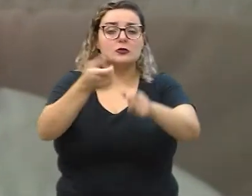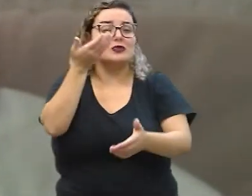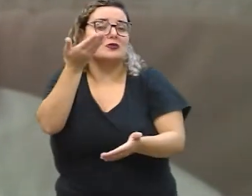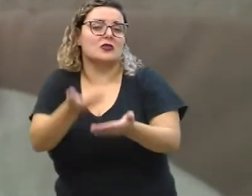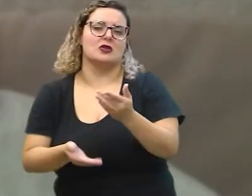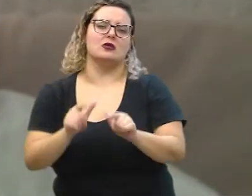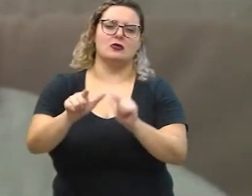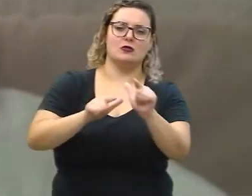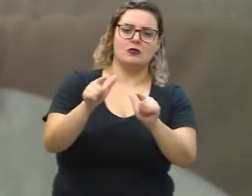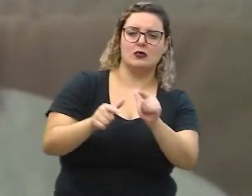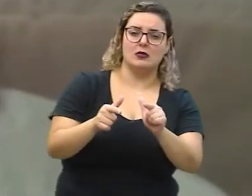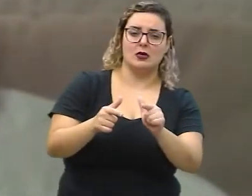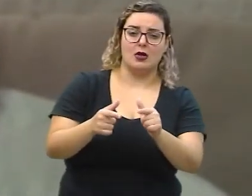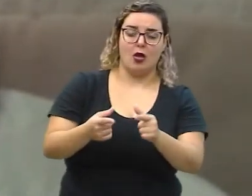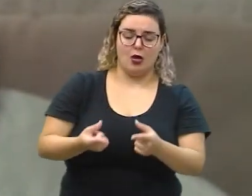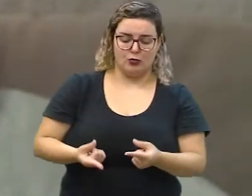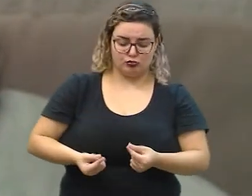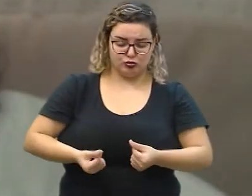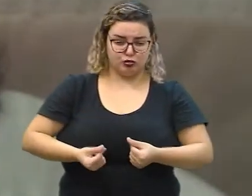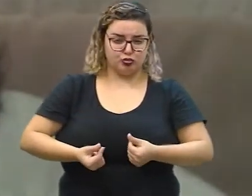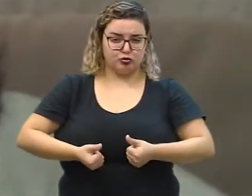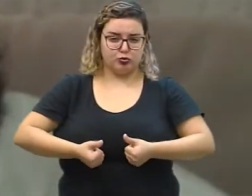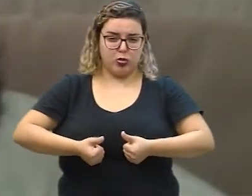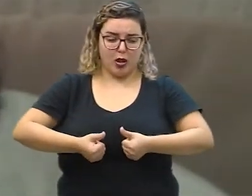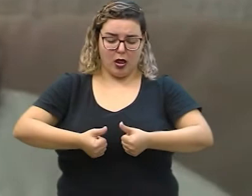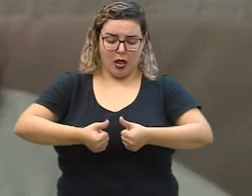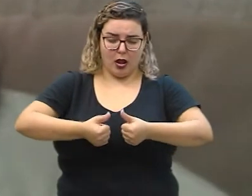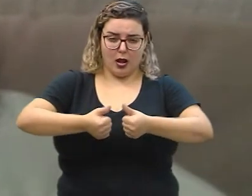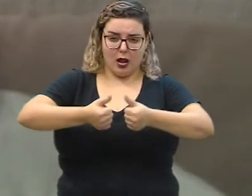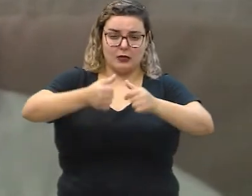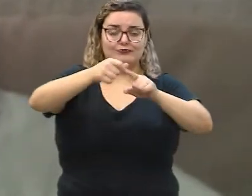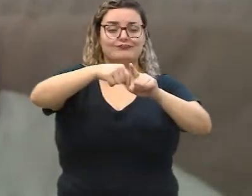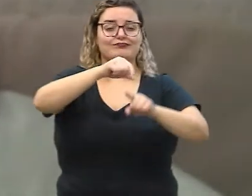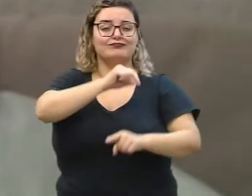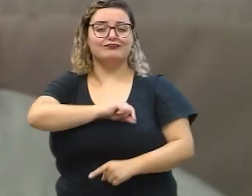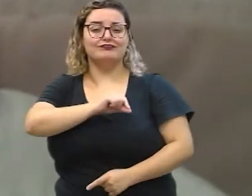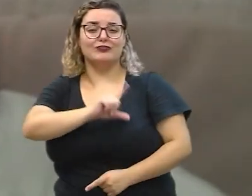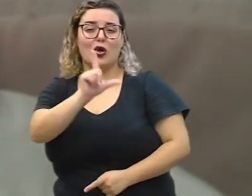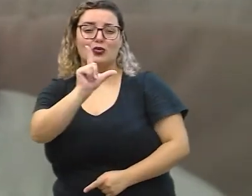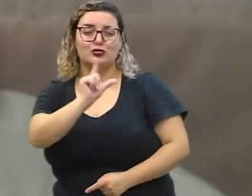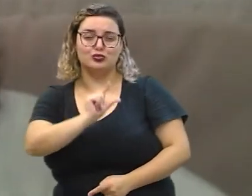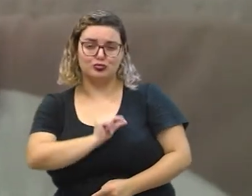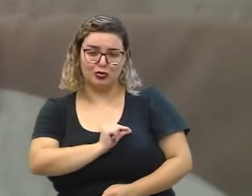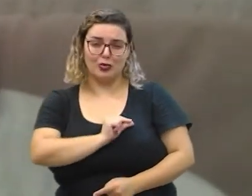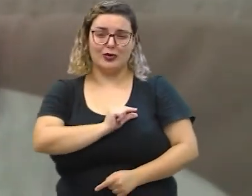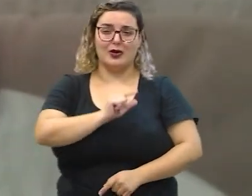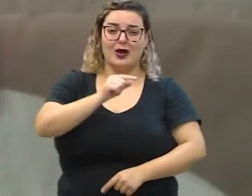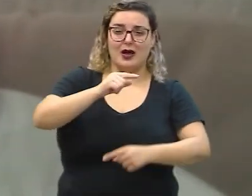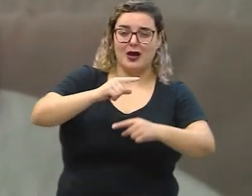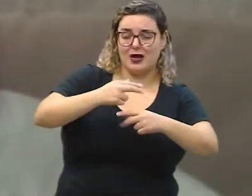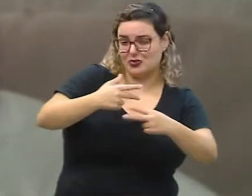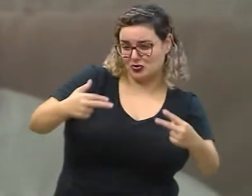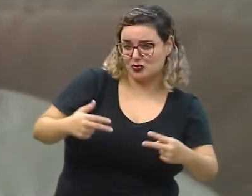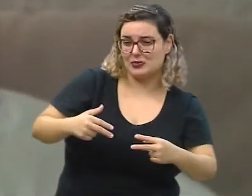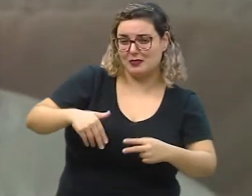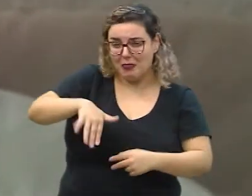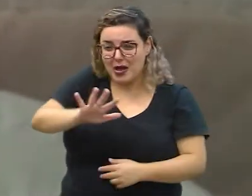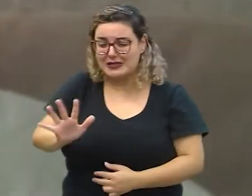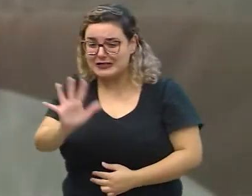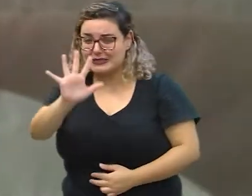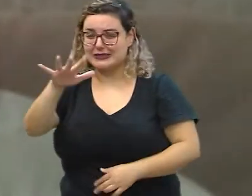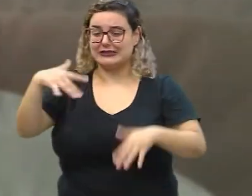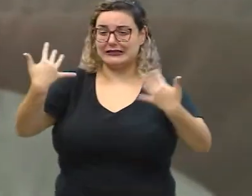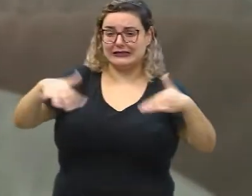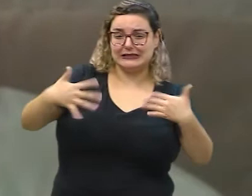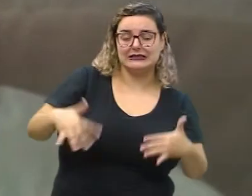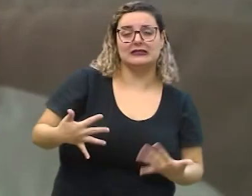estão desempregadas, que a inflação está corroendo os salários, que o preço das coisas está muito mais caro do